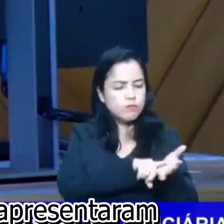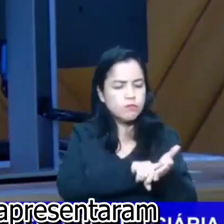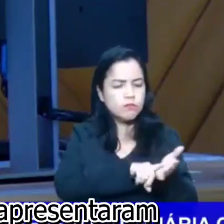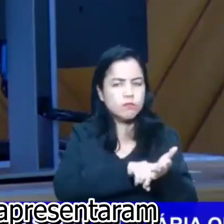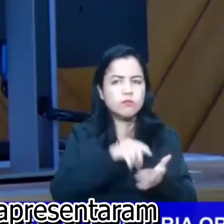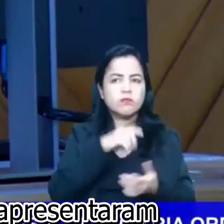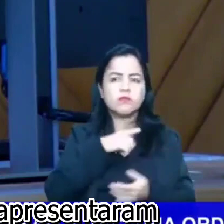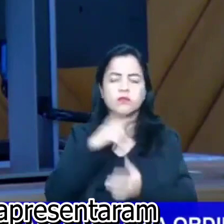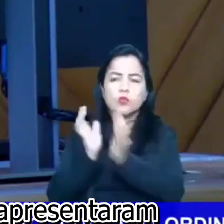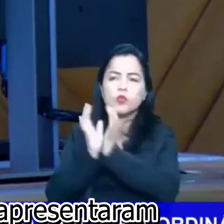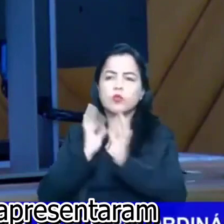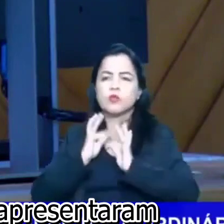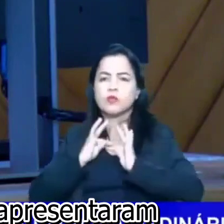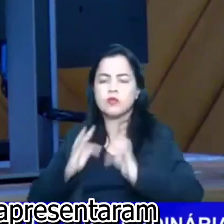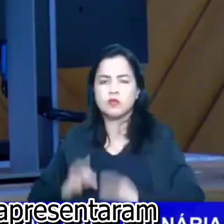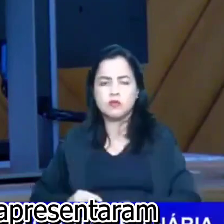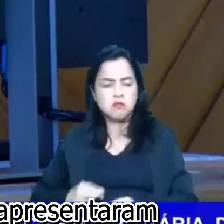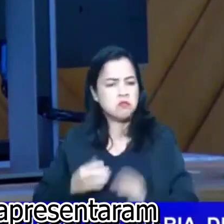informou que não se